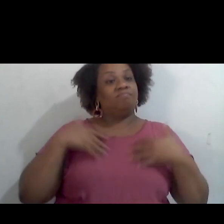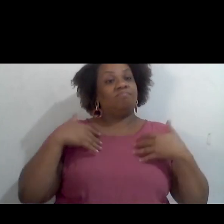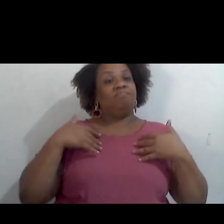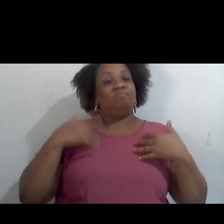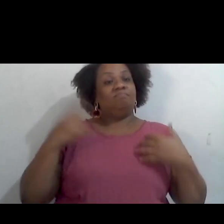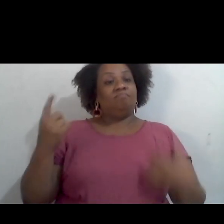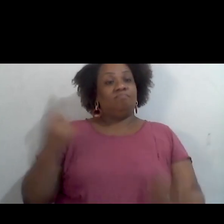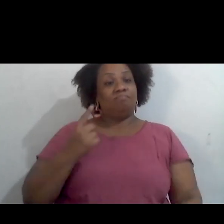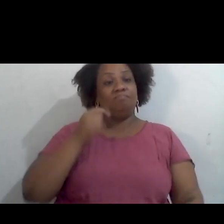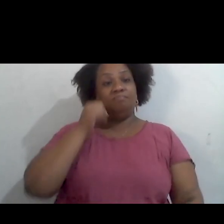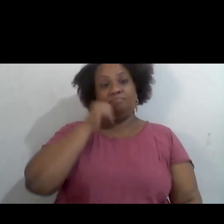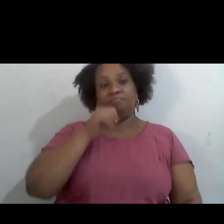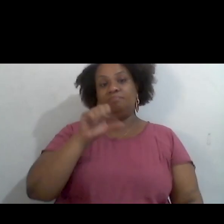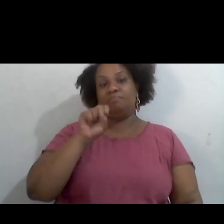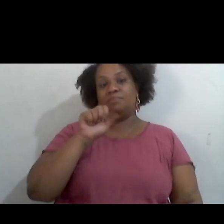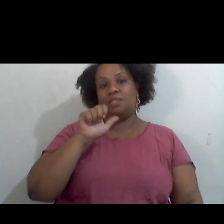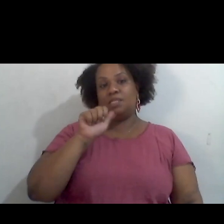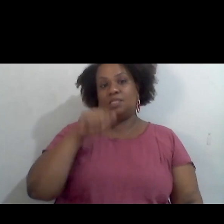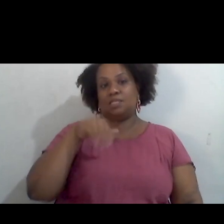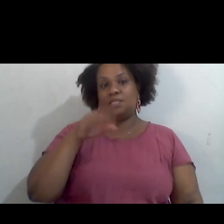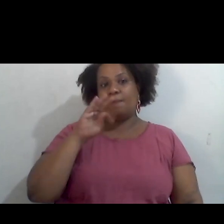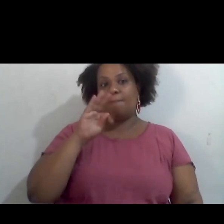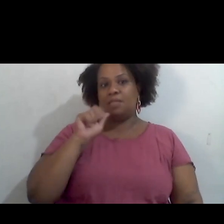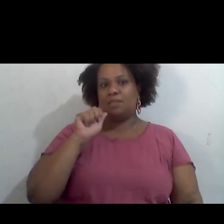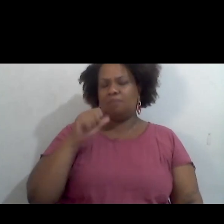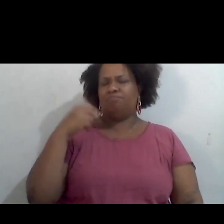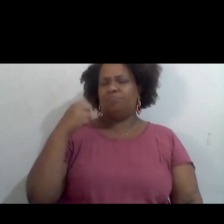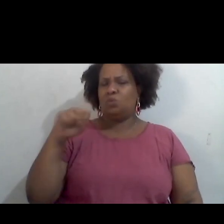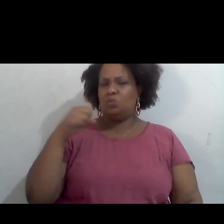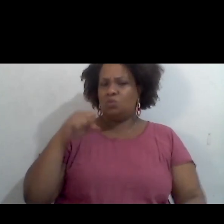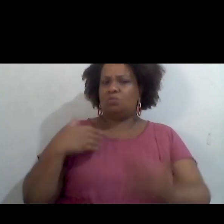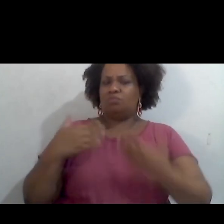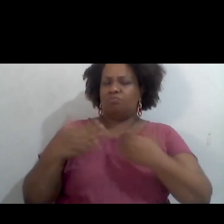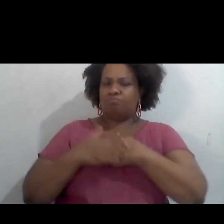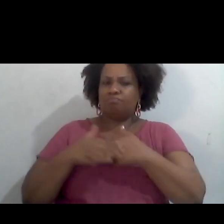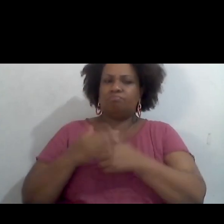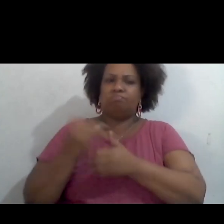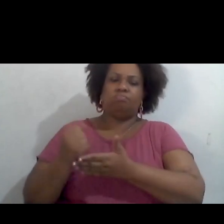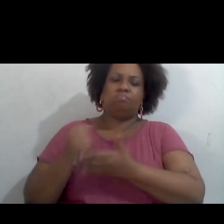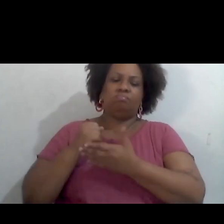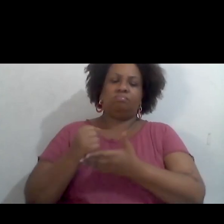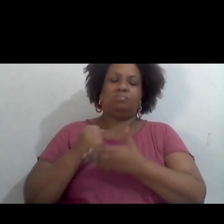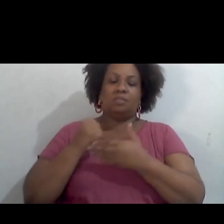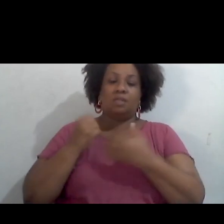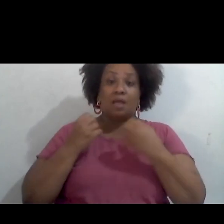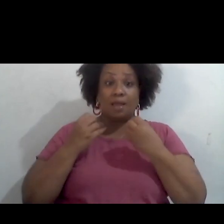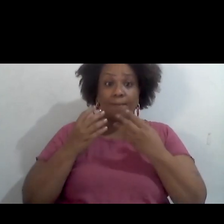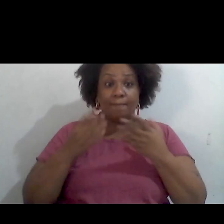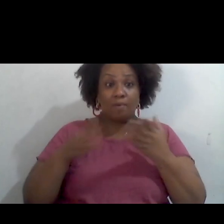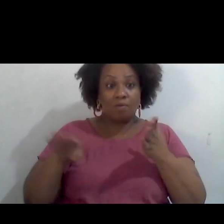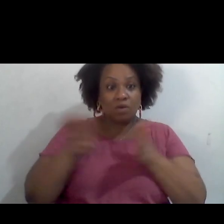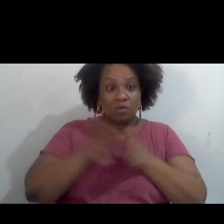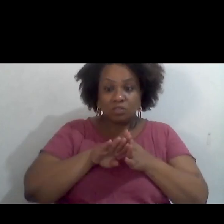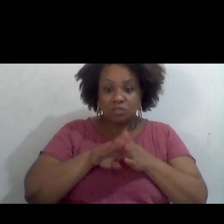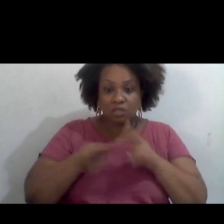uma pessoa que está há muito tempo lá na coordenação, então é uma pessoa que tem me dado suporte. Então é bom chegar também à coordenação, encontrar